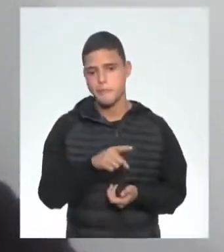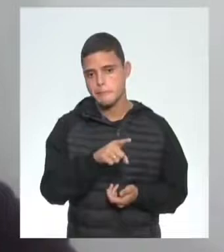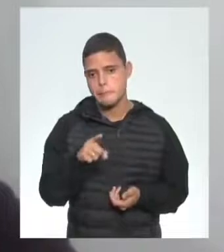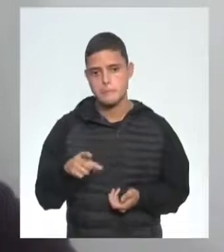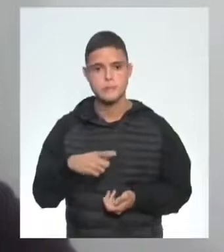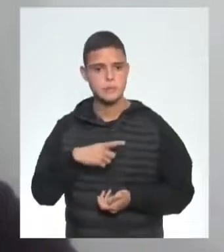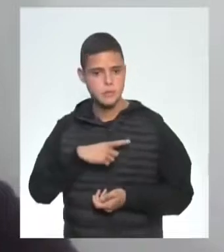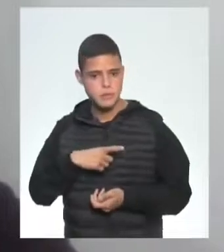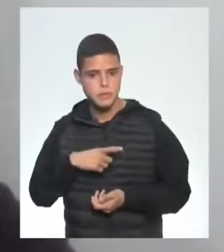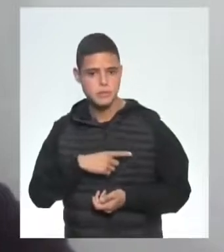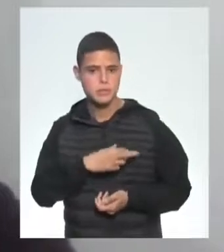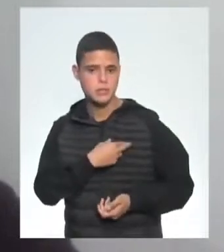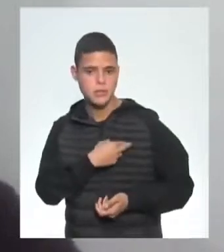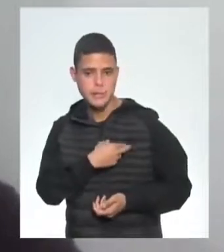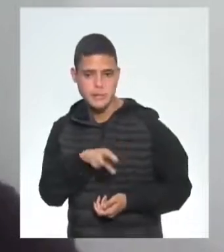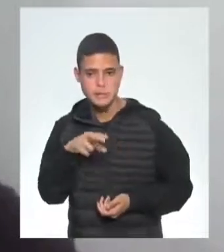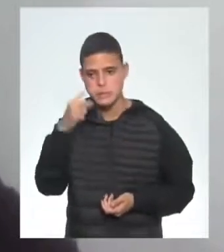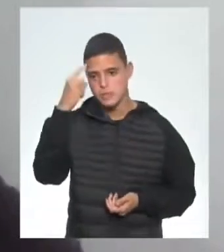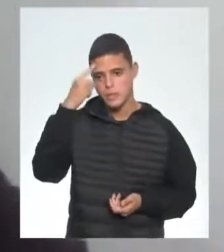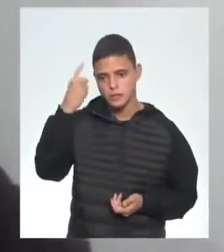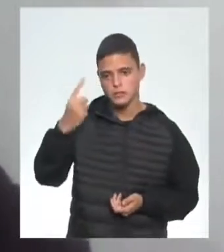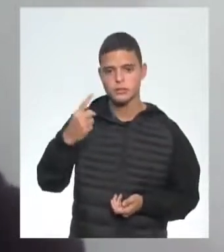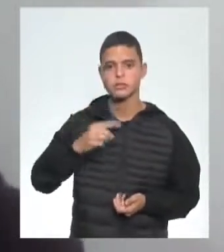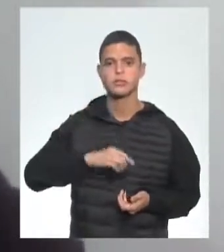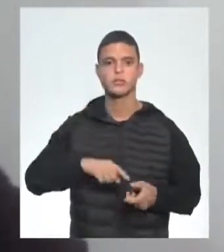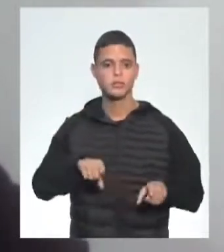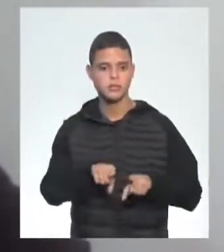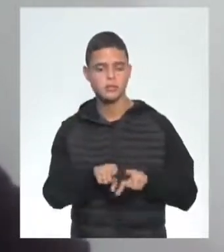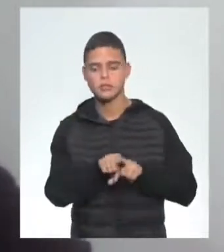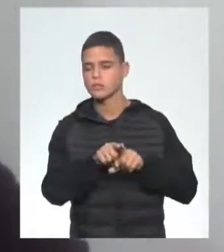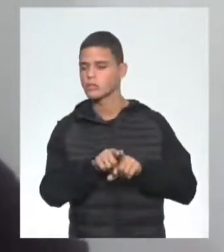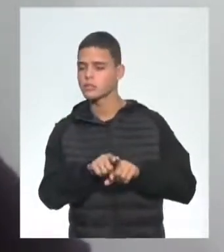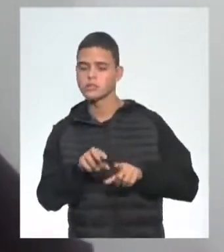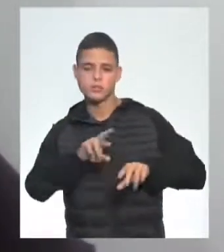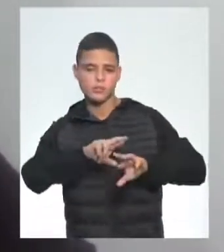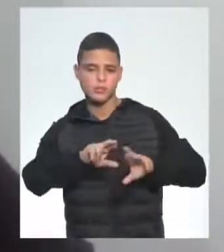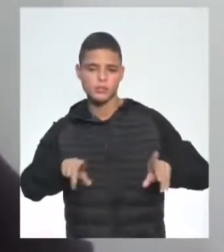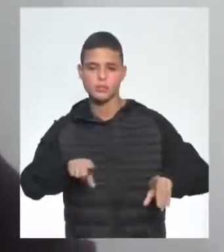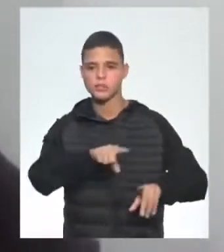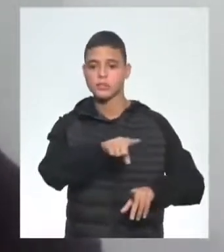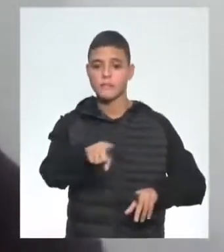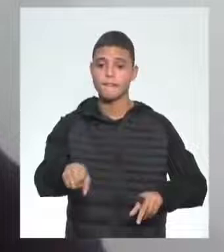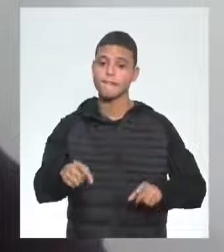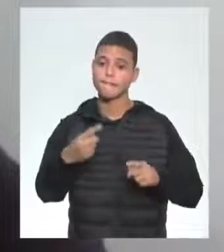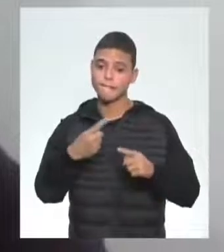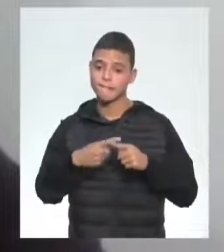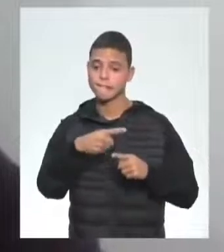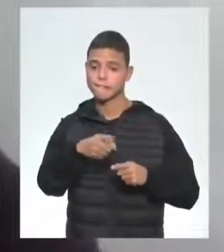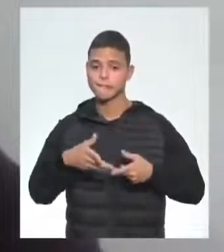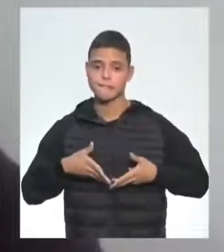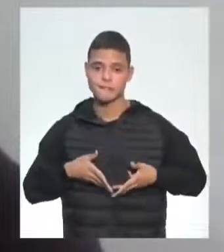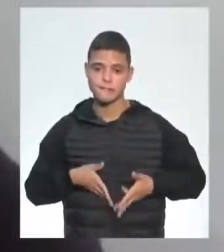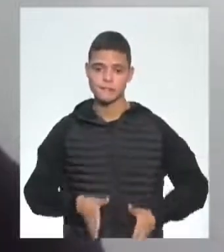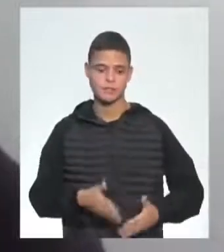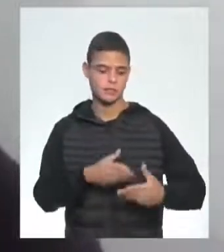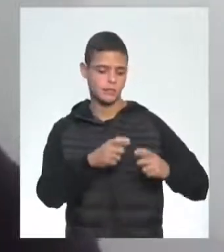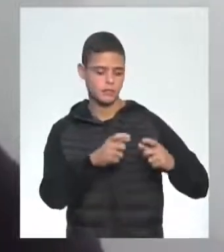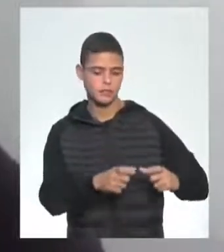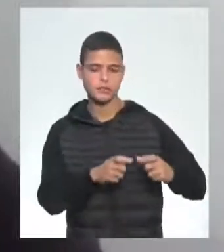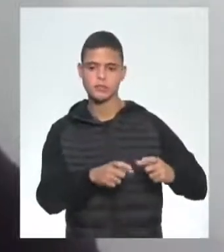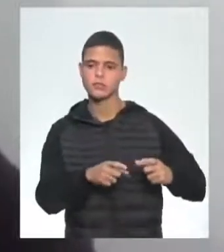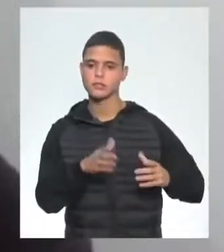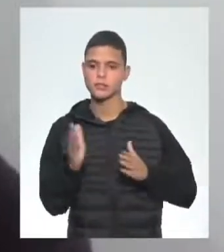tem determinada religião, pensamento, filosofia de vida, tudo isso, porque você nasceu em um determinado